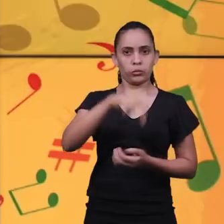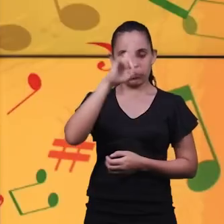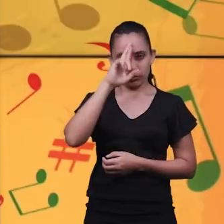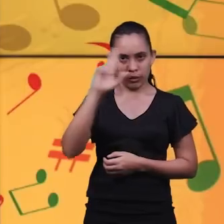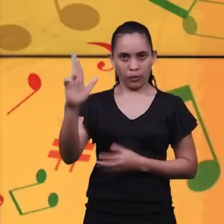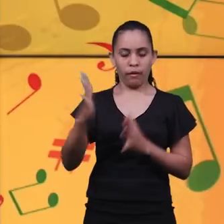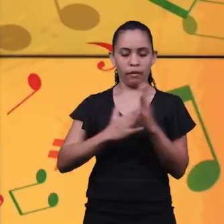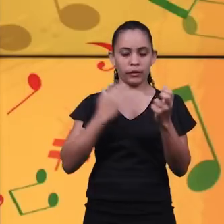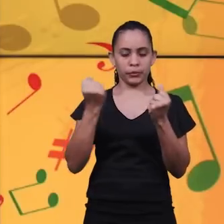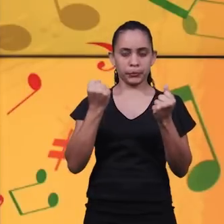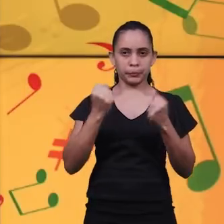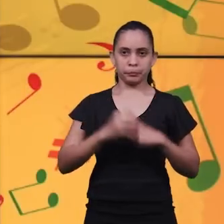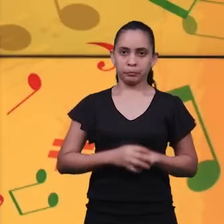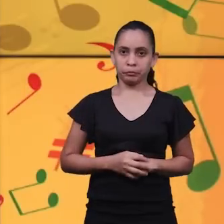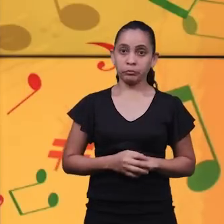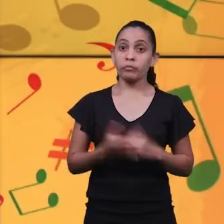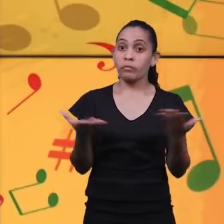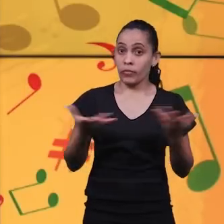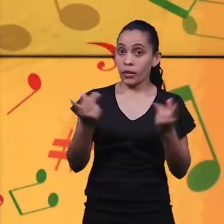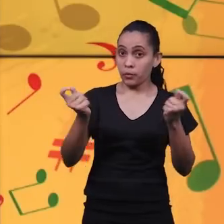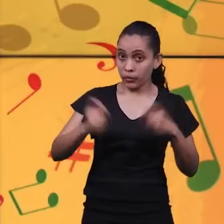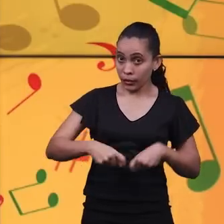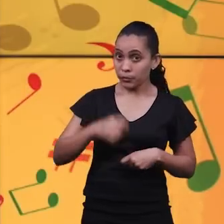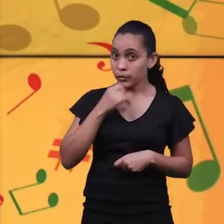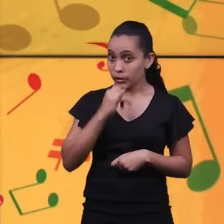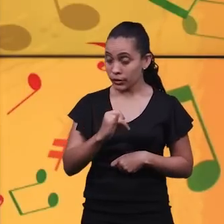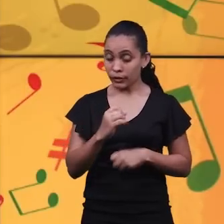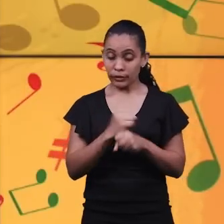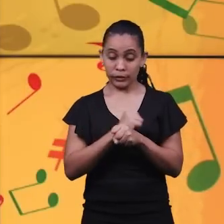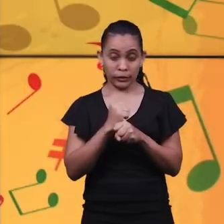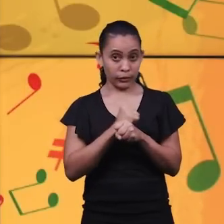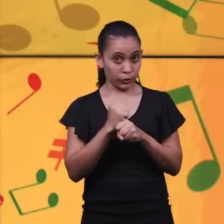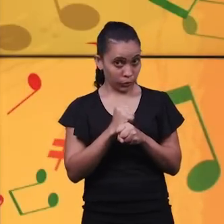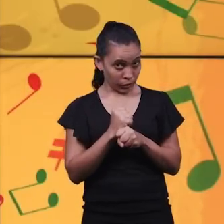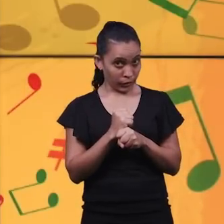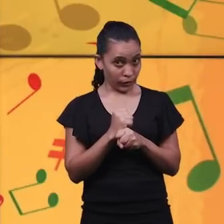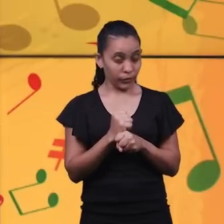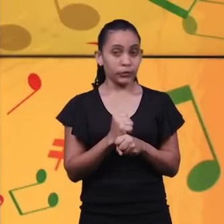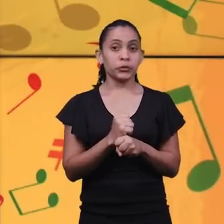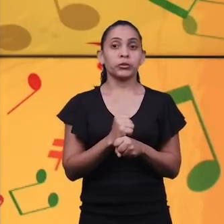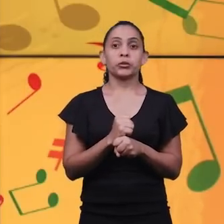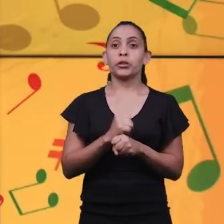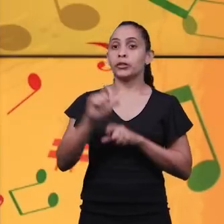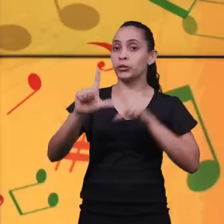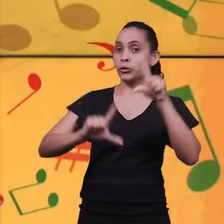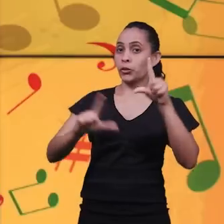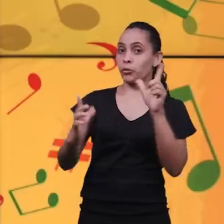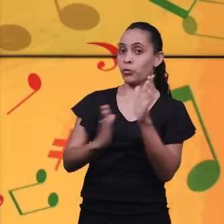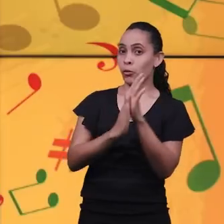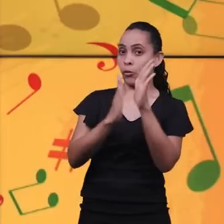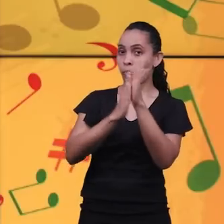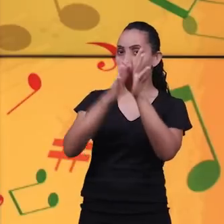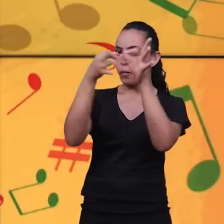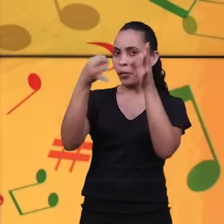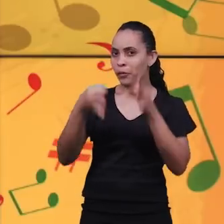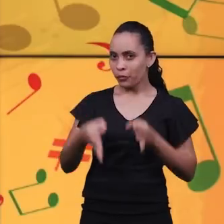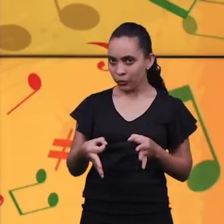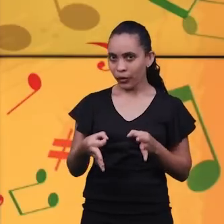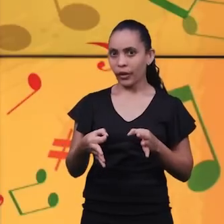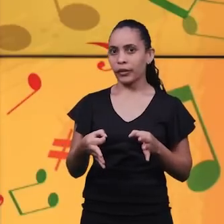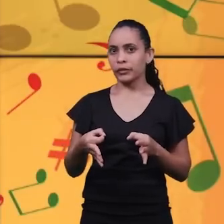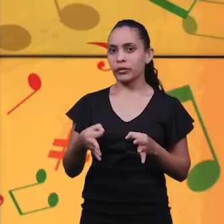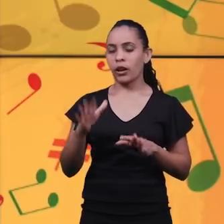sustentou o Senhor. Aleluia! Podemos dizer que neste ano neste quadro Perfeito